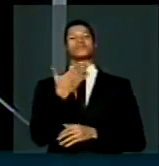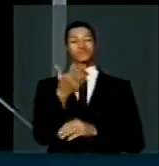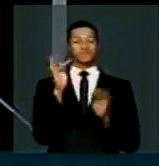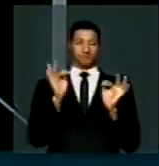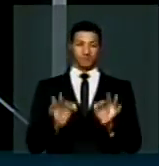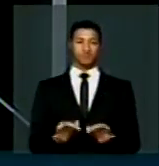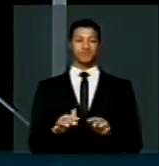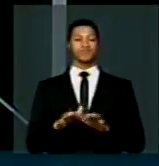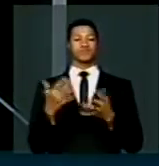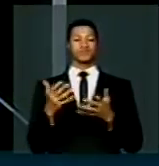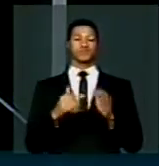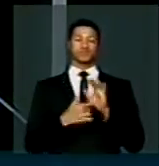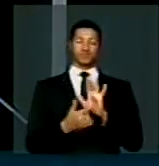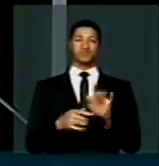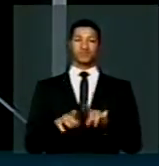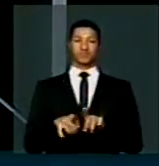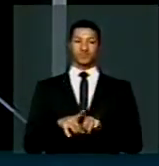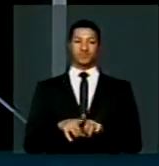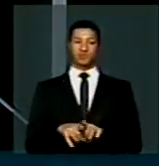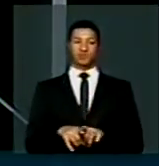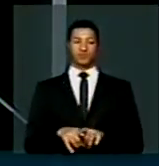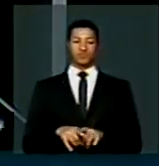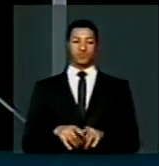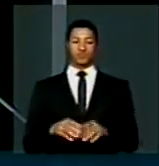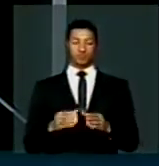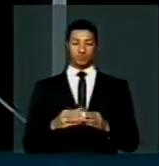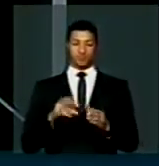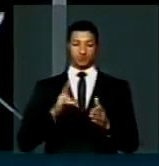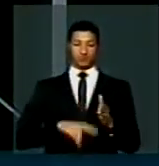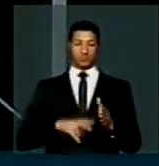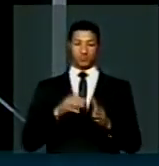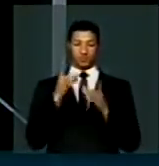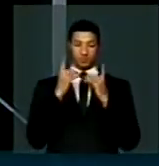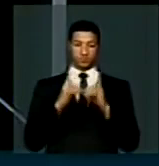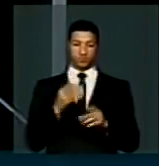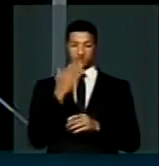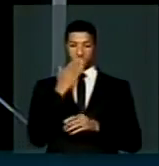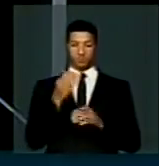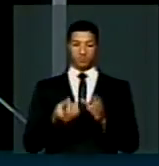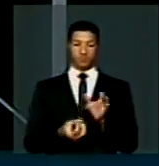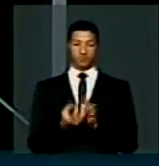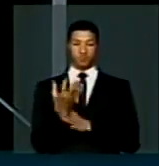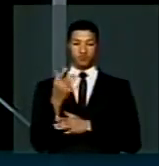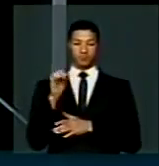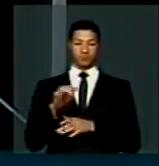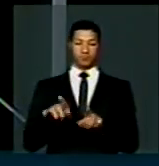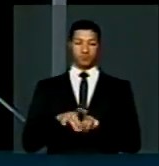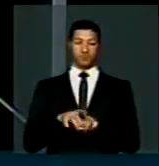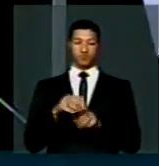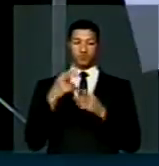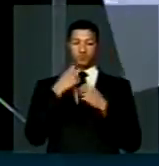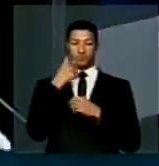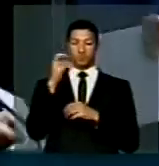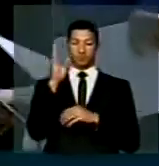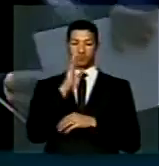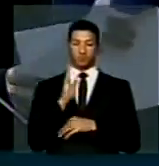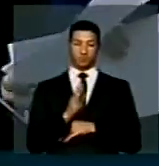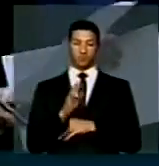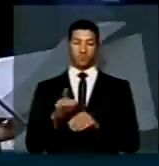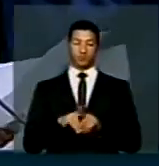quero registrar, senhor presidente, dar como lido este discurso, pedir a publicação na Voz do Brasil e